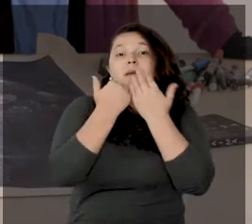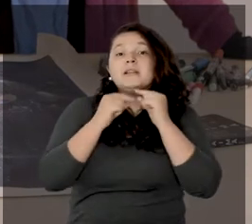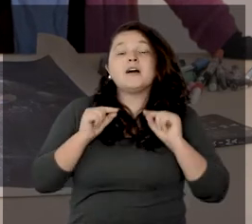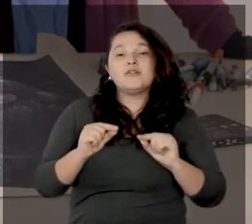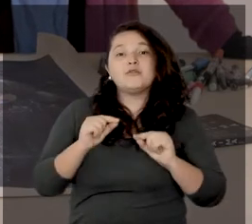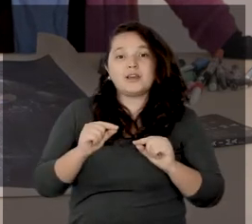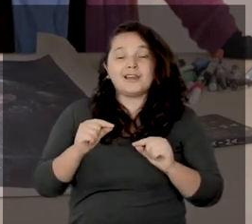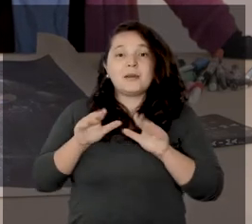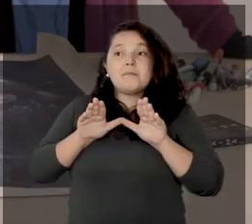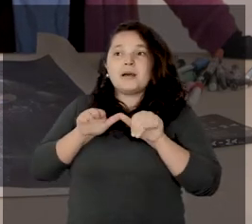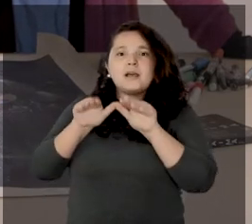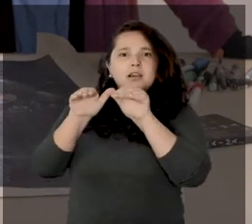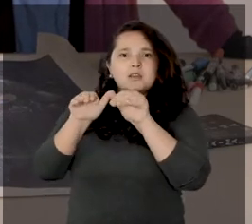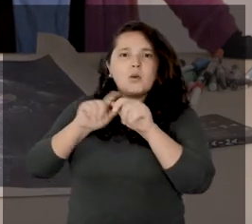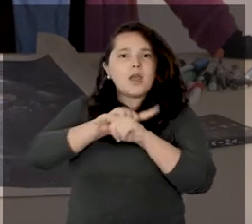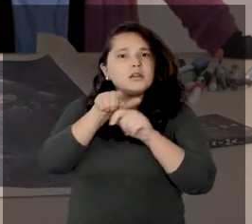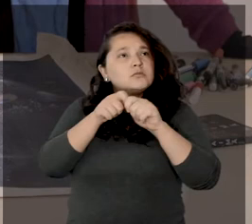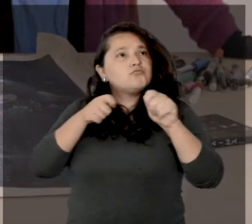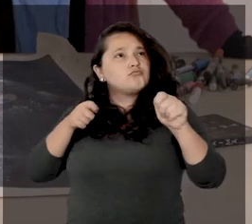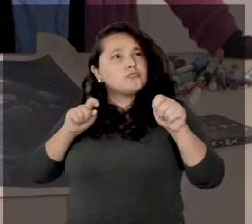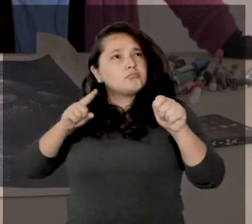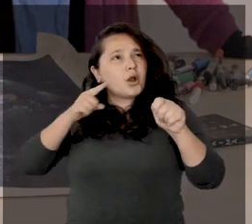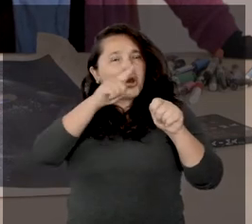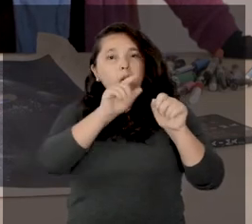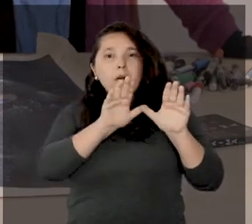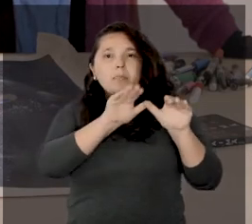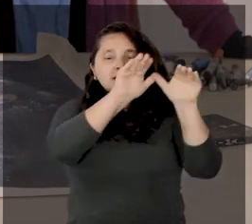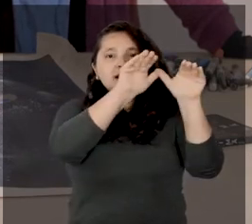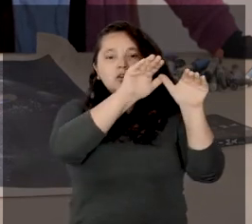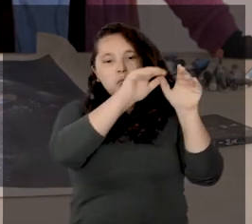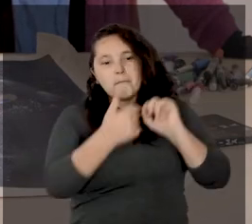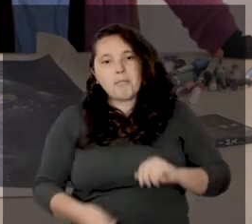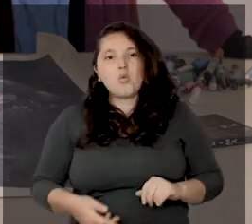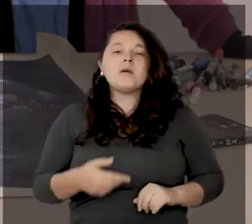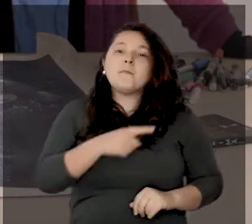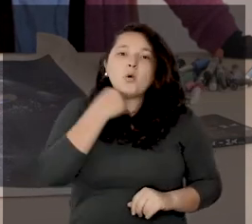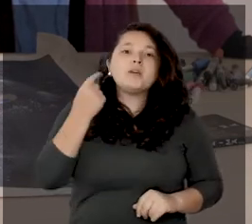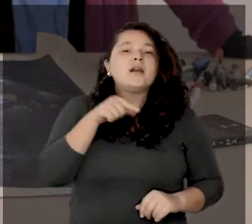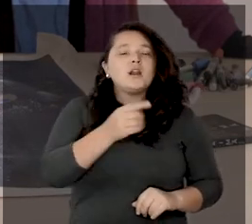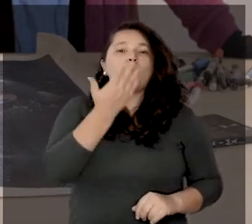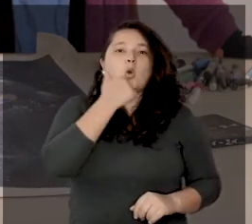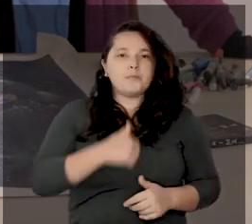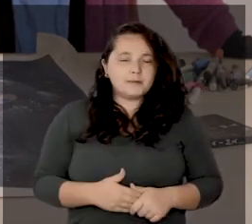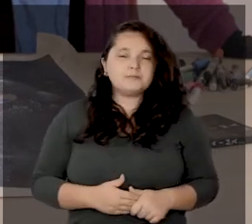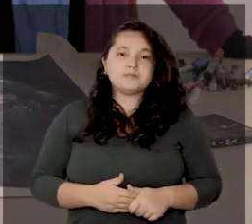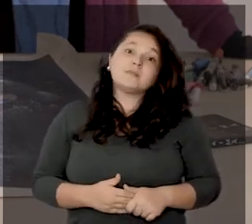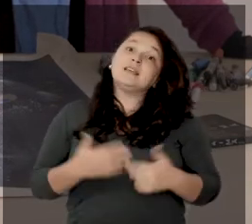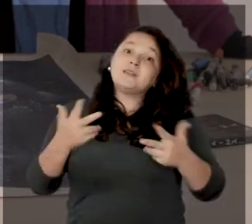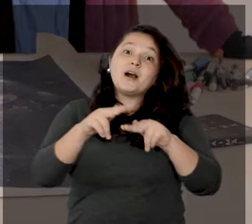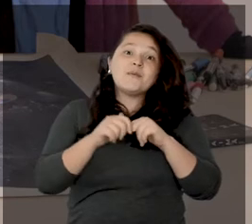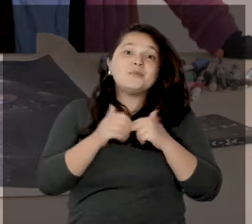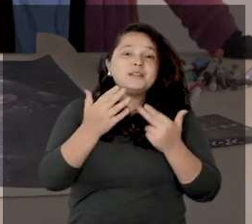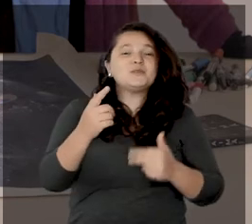passarinho. Então a gente levava os produtos e eles davam passarinho para a gente. Então eu acho que é um pouco por isso que tem muitos passarinhos na minha obra, porque os